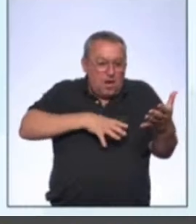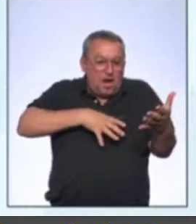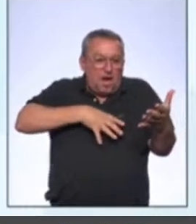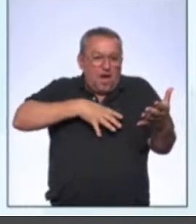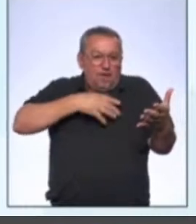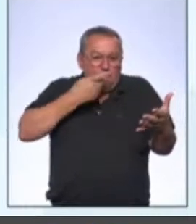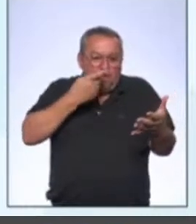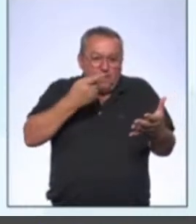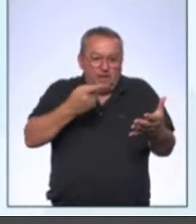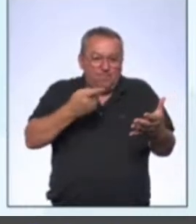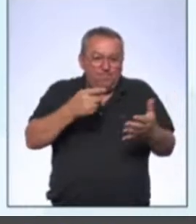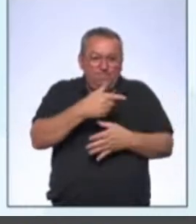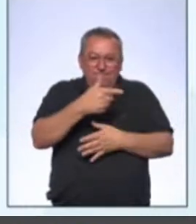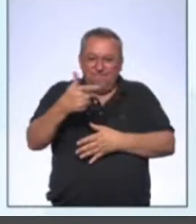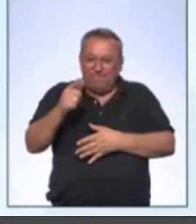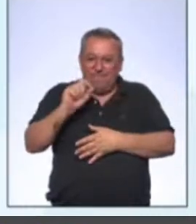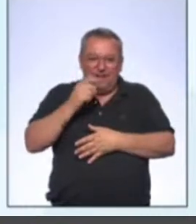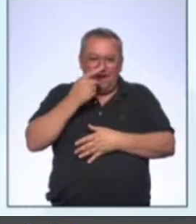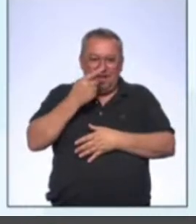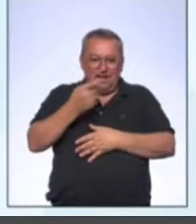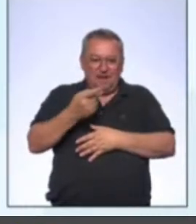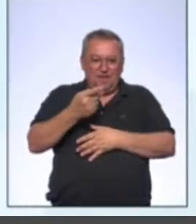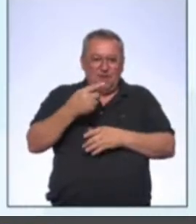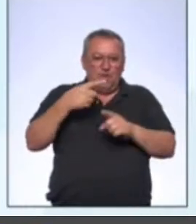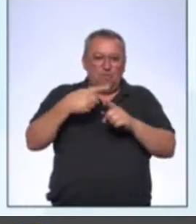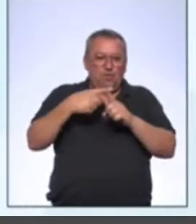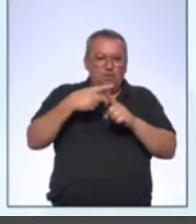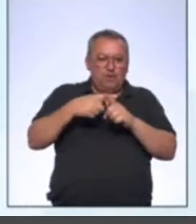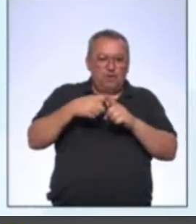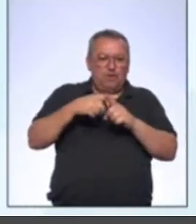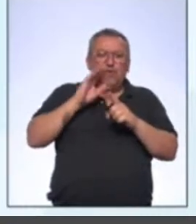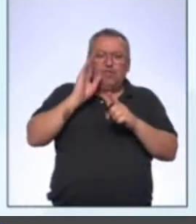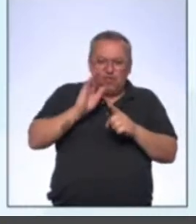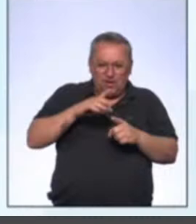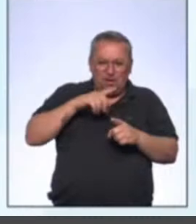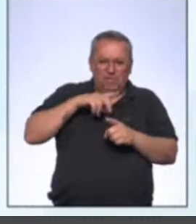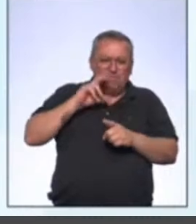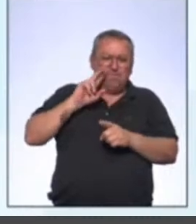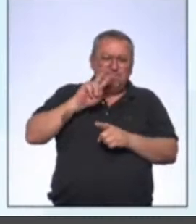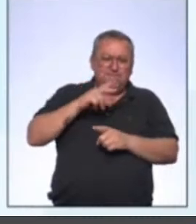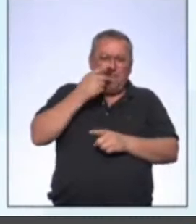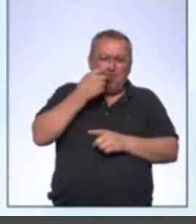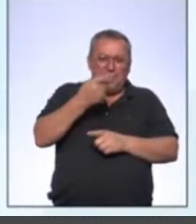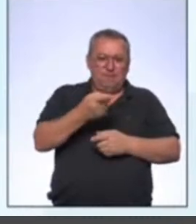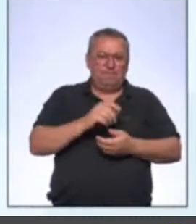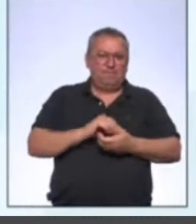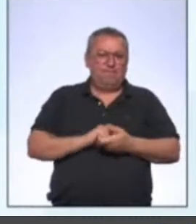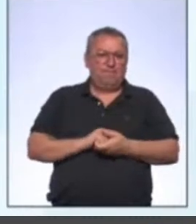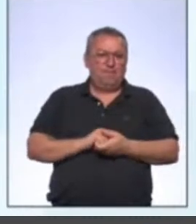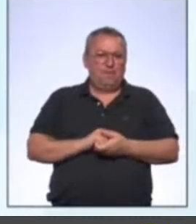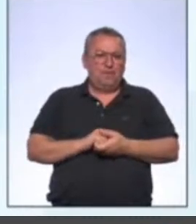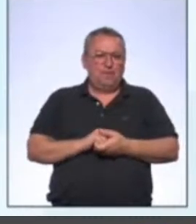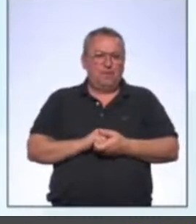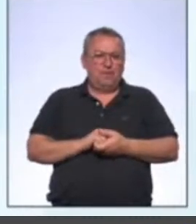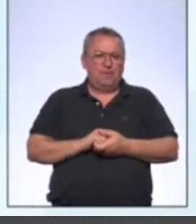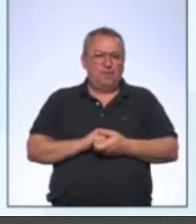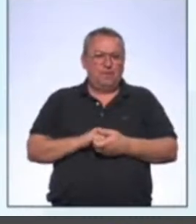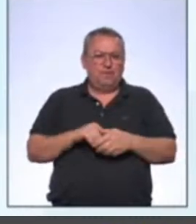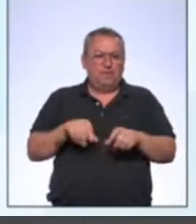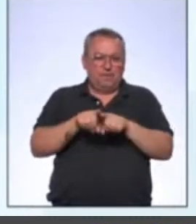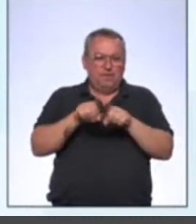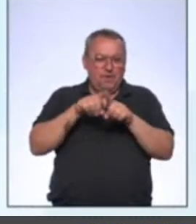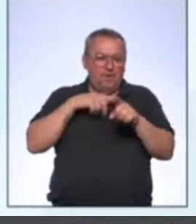contar, já não terei que falar-lhe porque lhe estou a falar. Apesar das